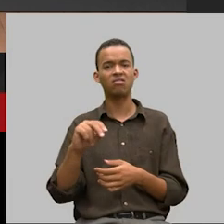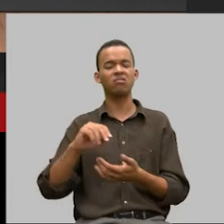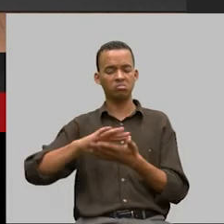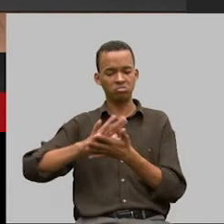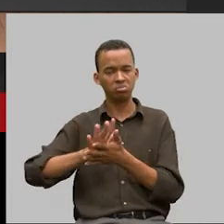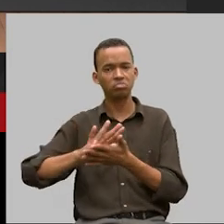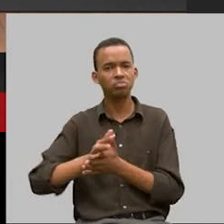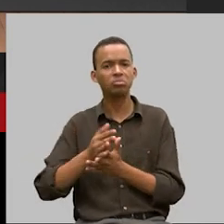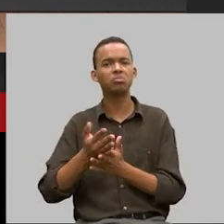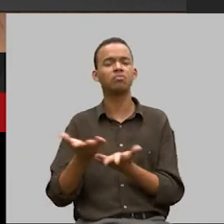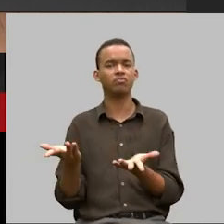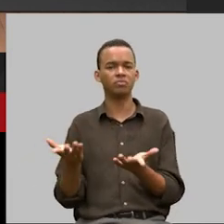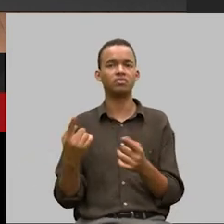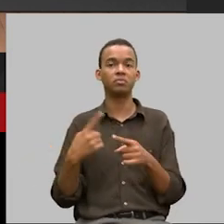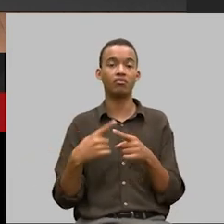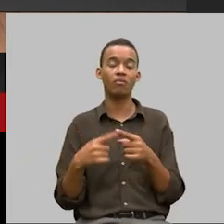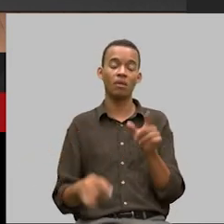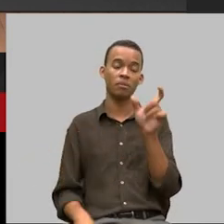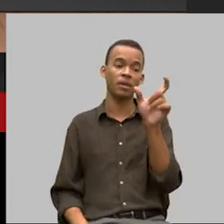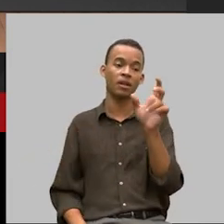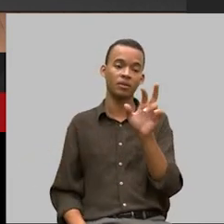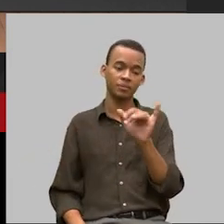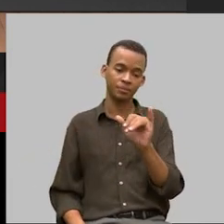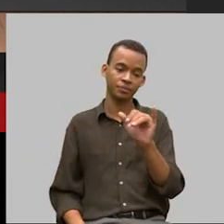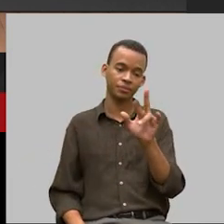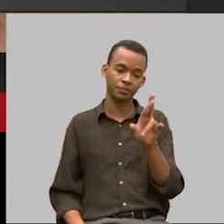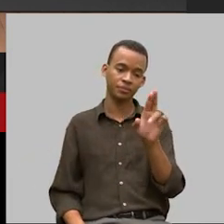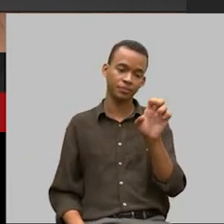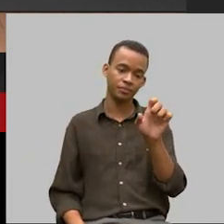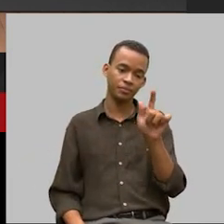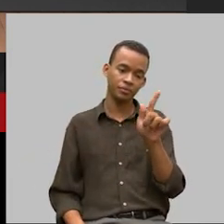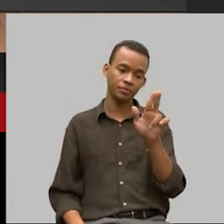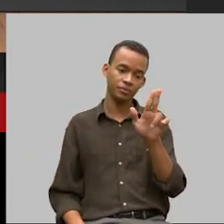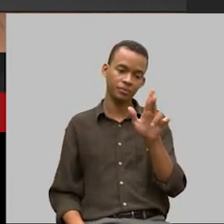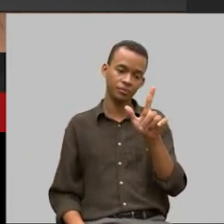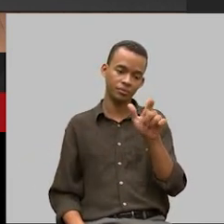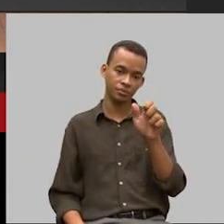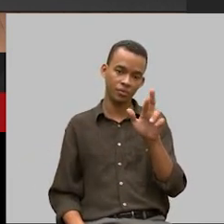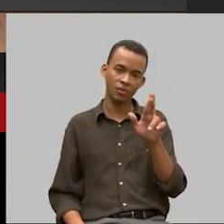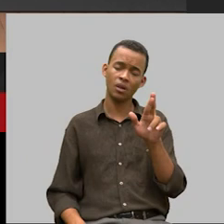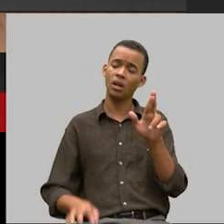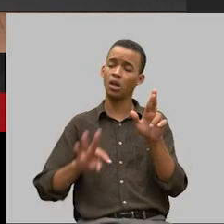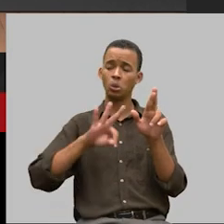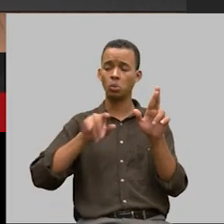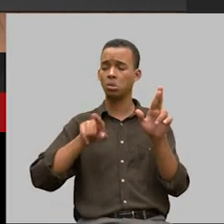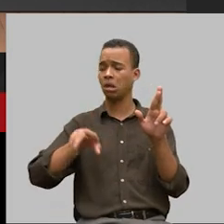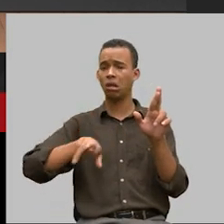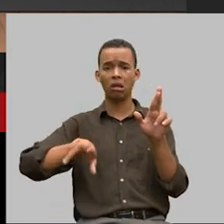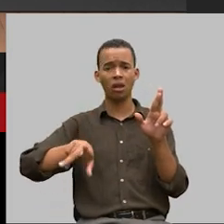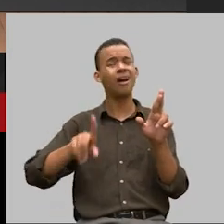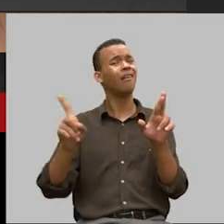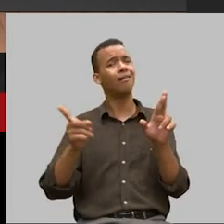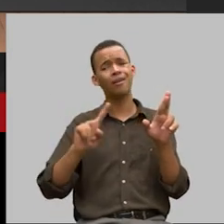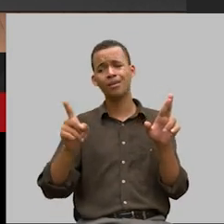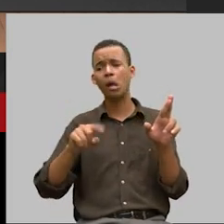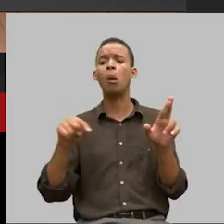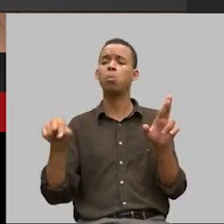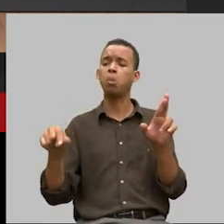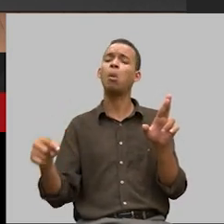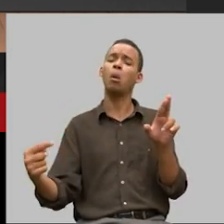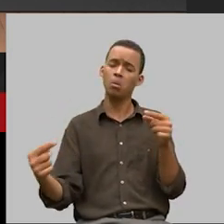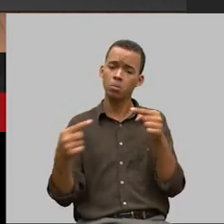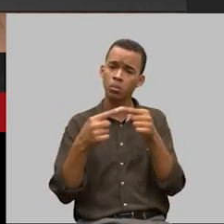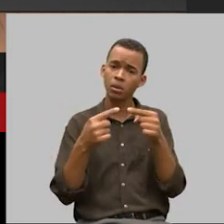ensino regular não existe isso gente é tudo regular se tá na lei é regular da onde que tiraram isso que EJA